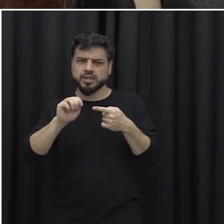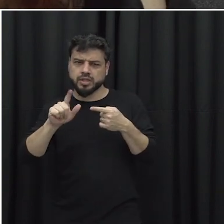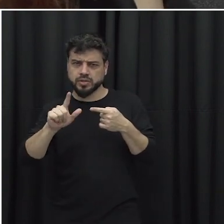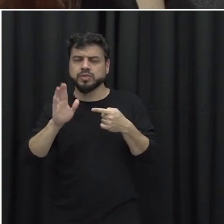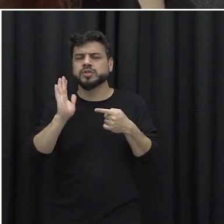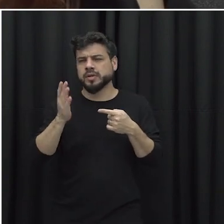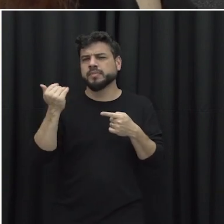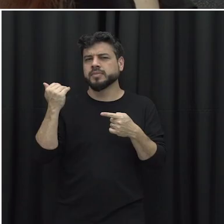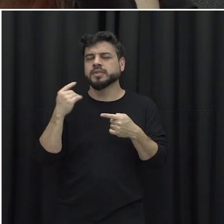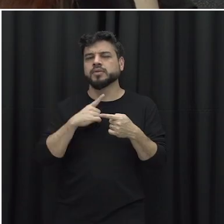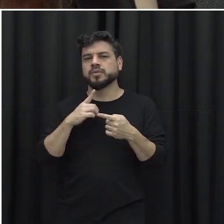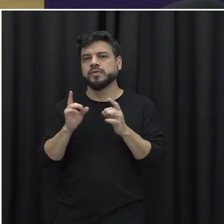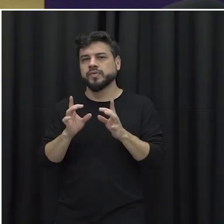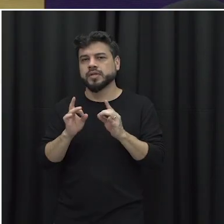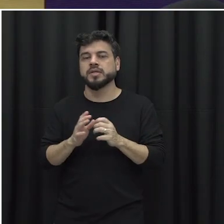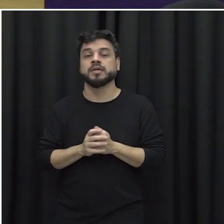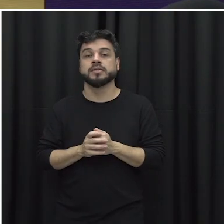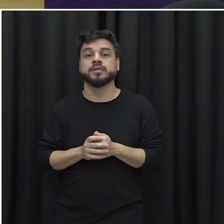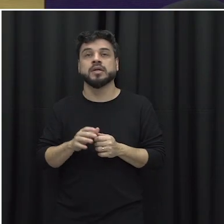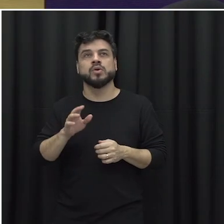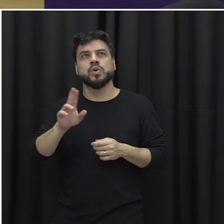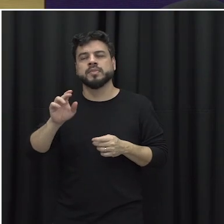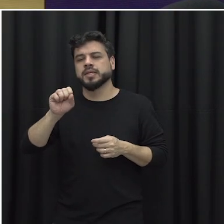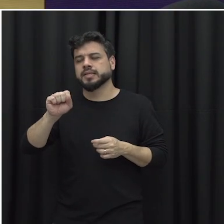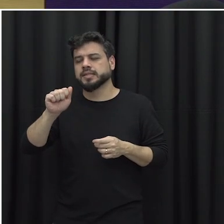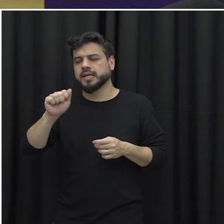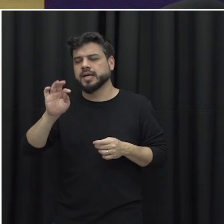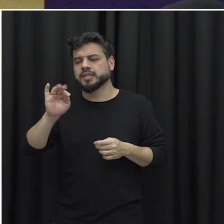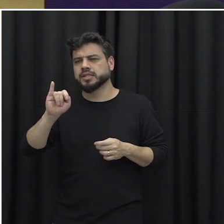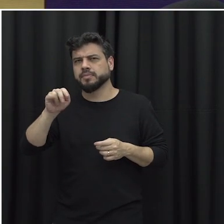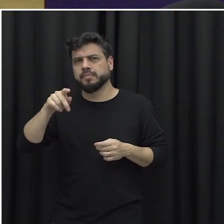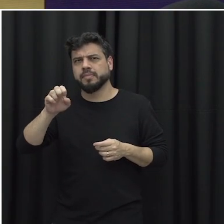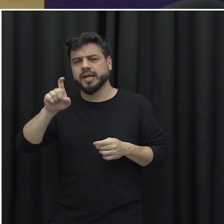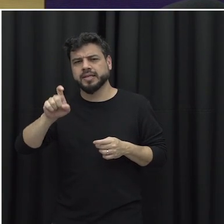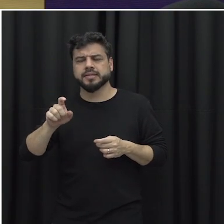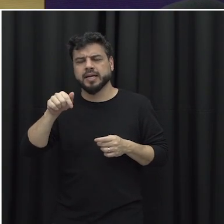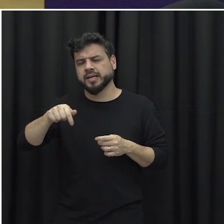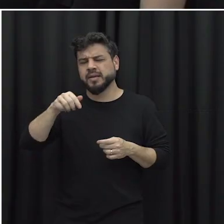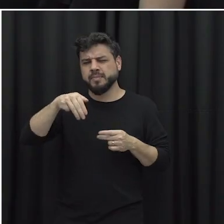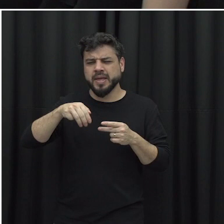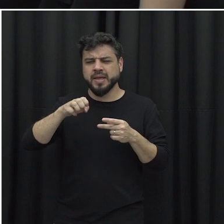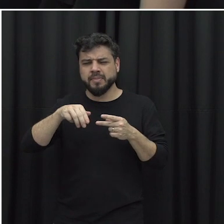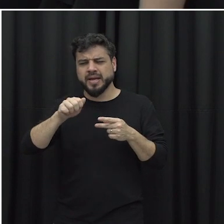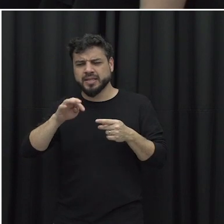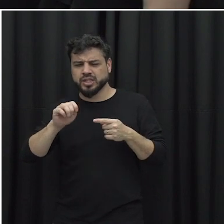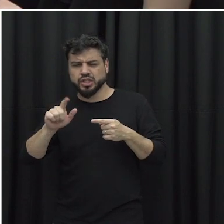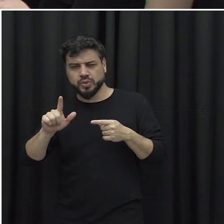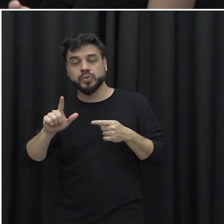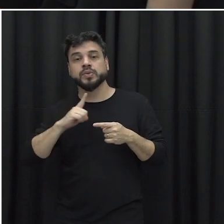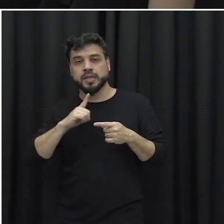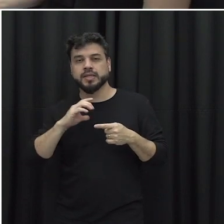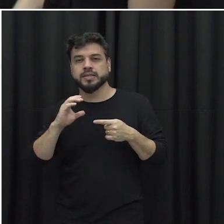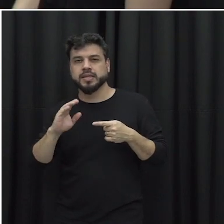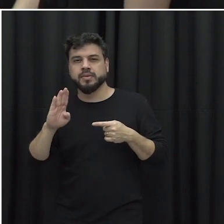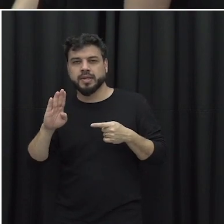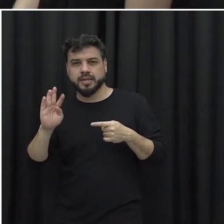Sativex em outros países, mas aqui no Brasil ele chegou com o nome Mevatil, ele tem THC e CBD, e a indicação dele,